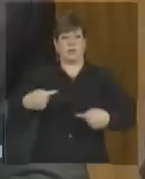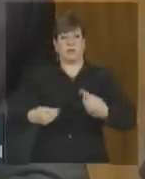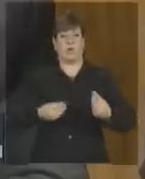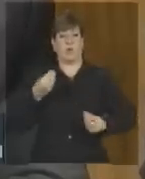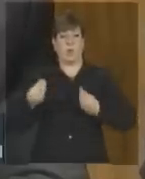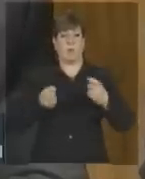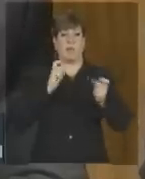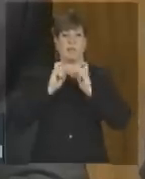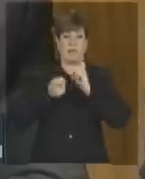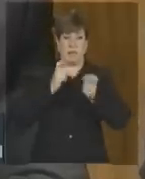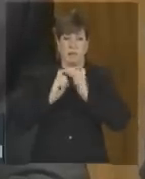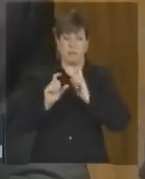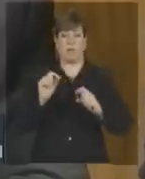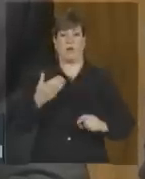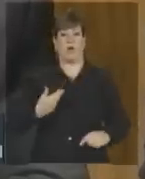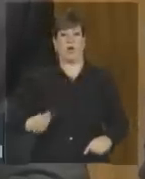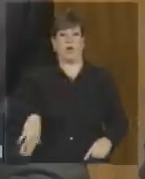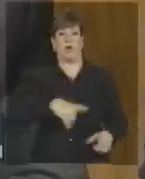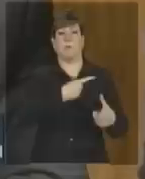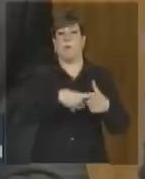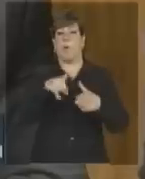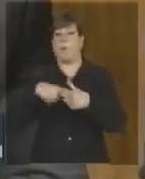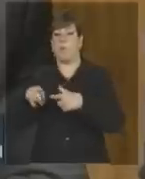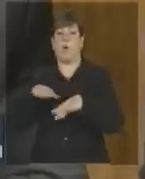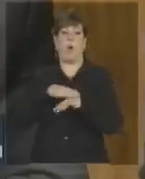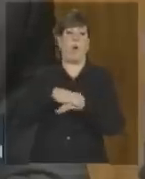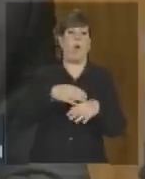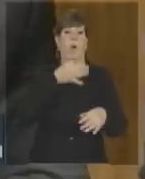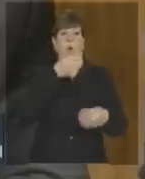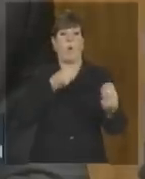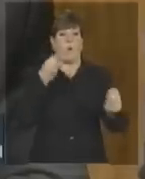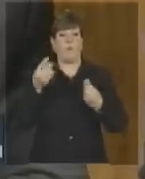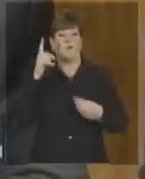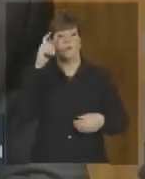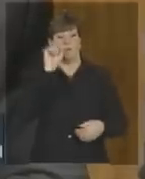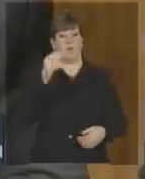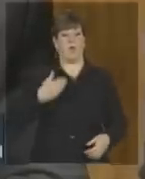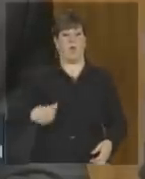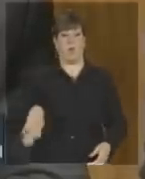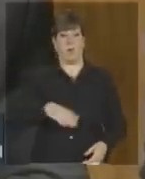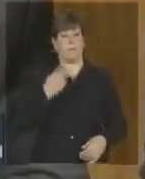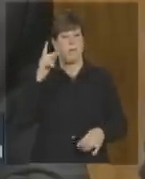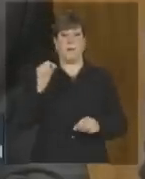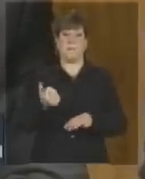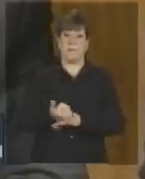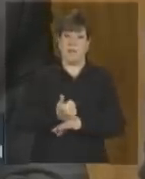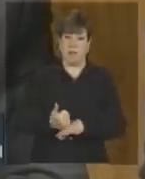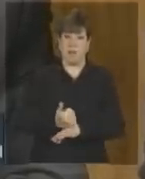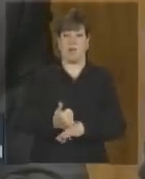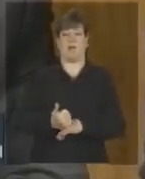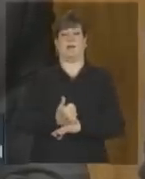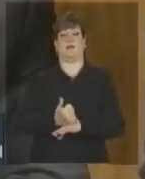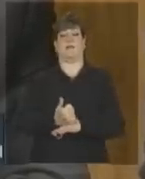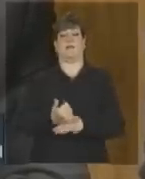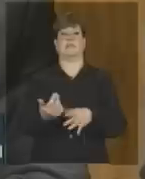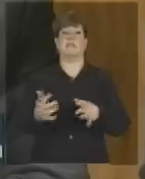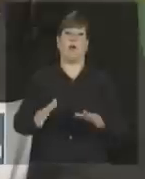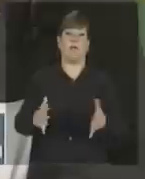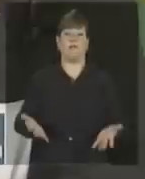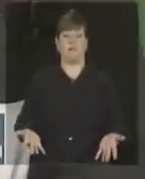debater os nossos problemas e nossas dificuldades para melhorar. Melhorar,